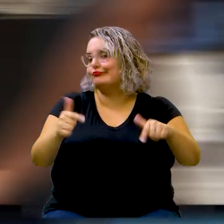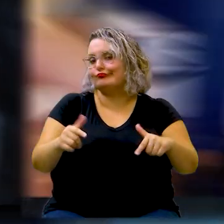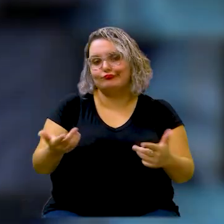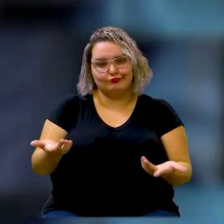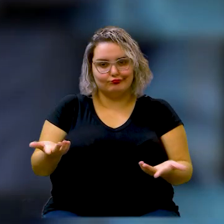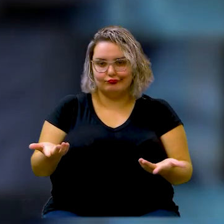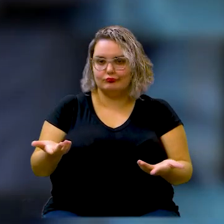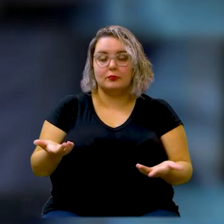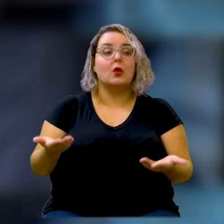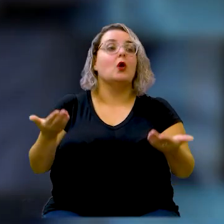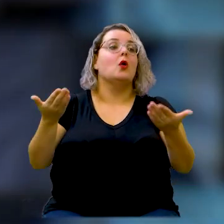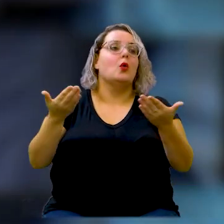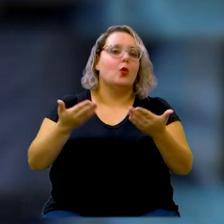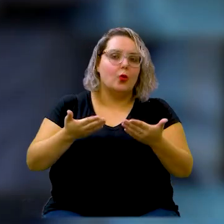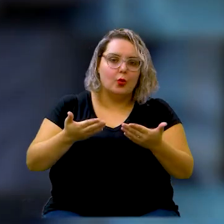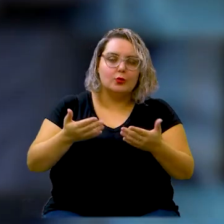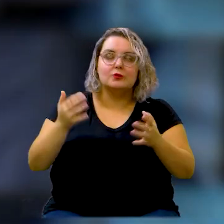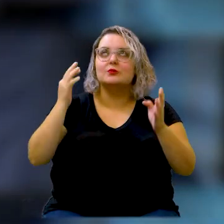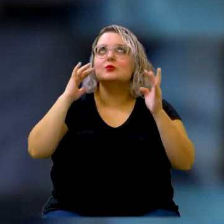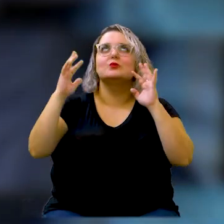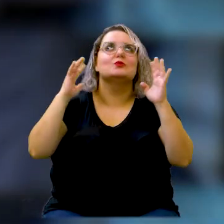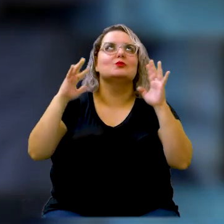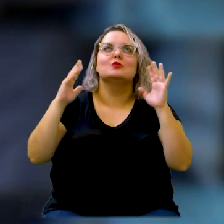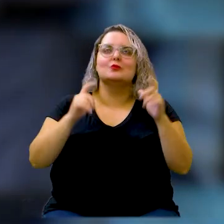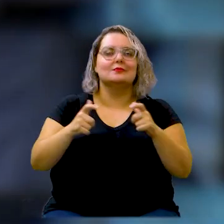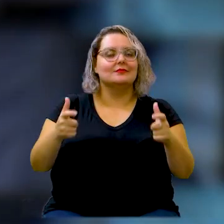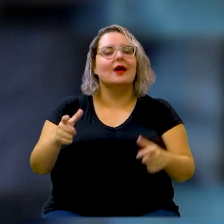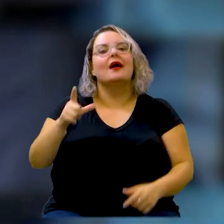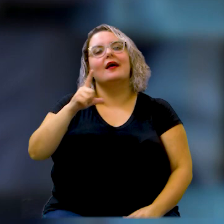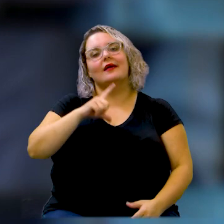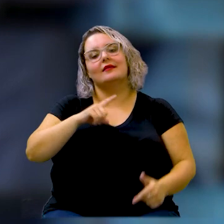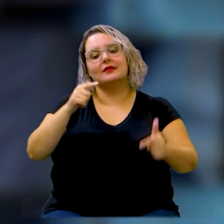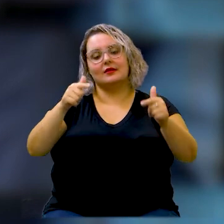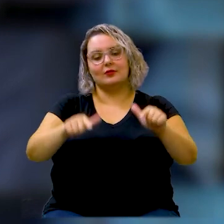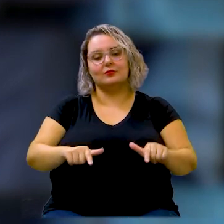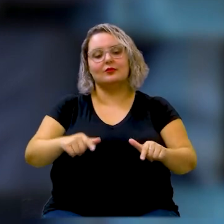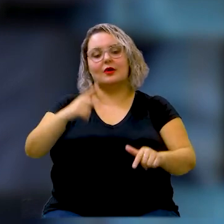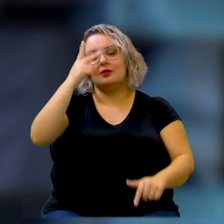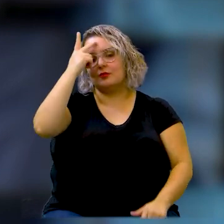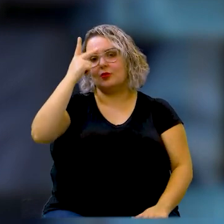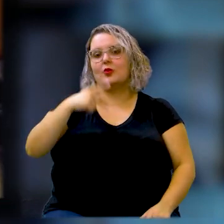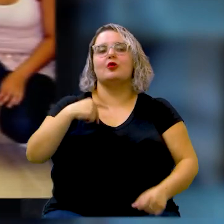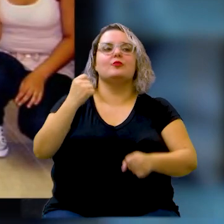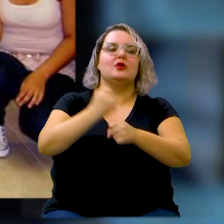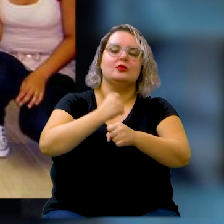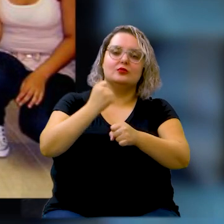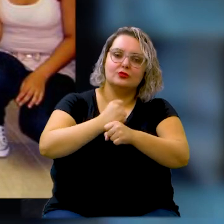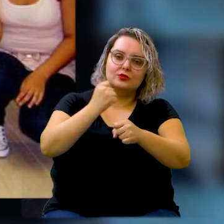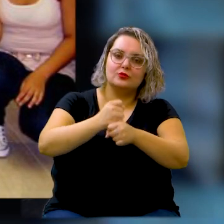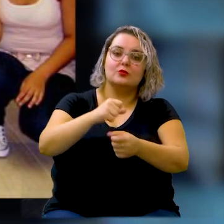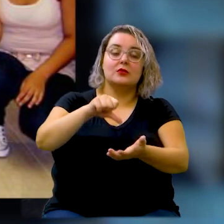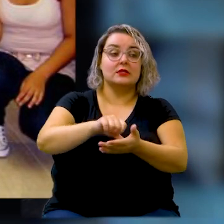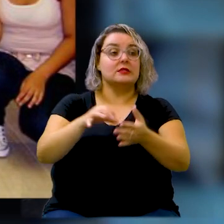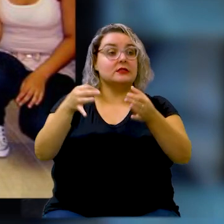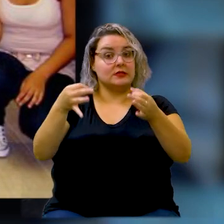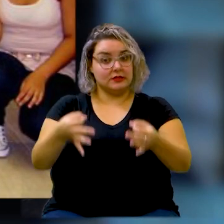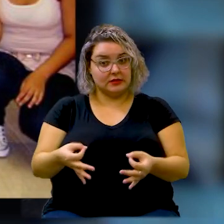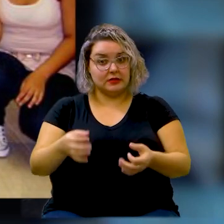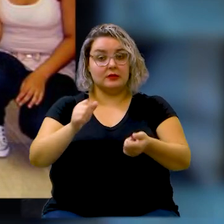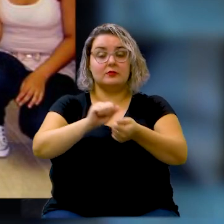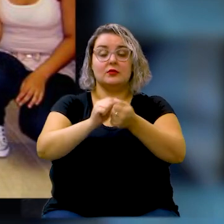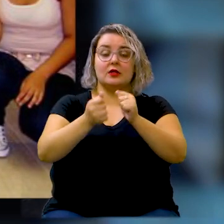isso. Então, hoje, o nosso grande sonho é de ter um espaço próprio, de construir uma sede própria, adequada para a questão